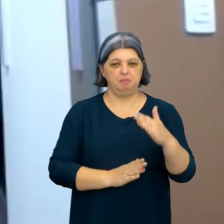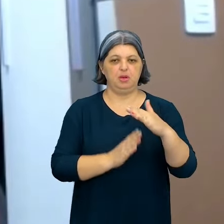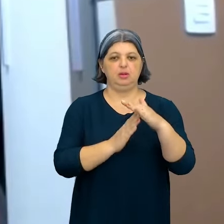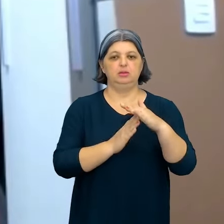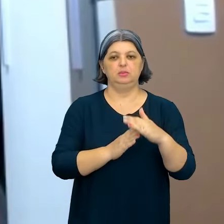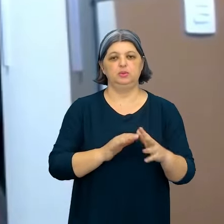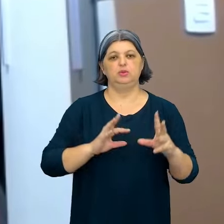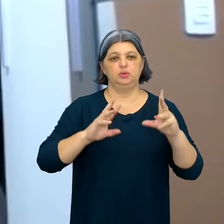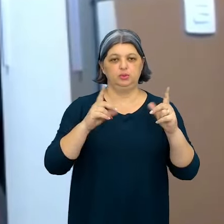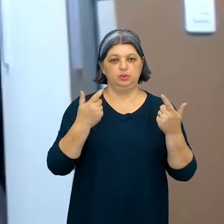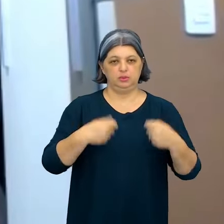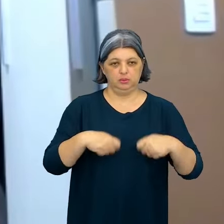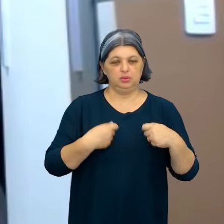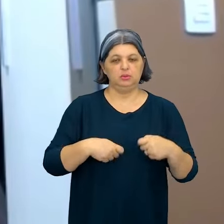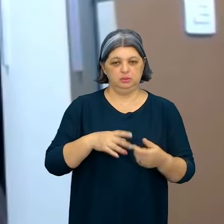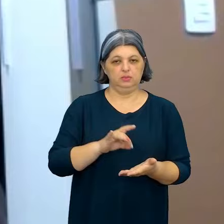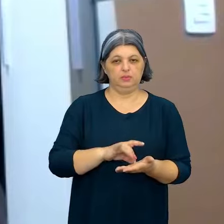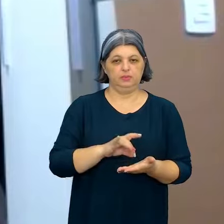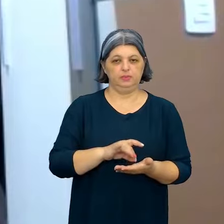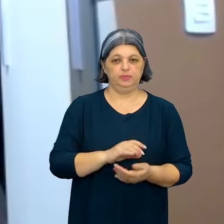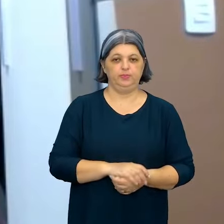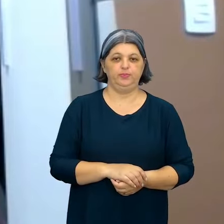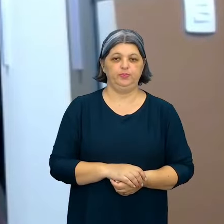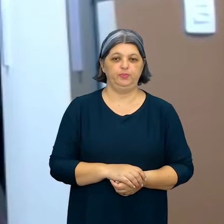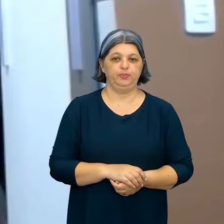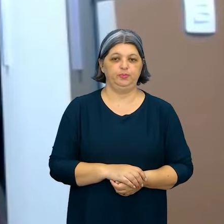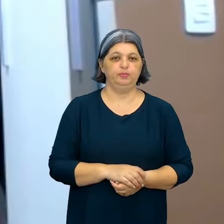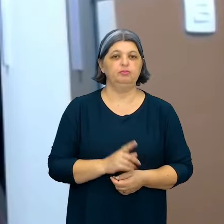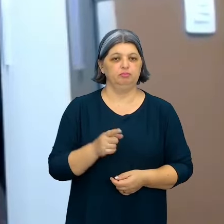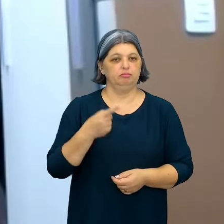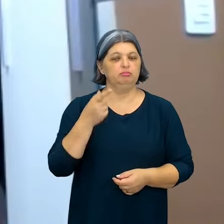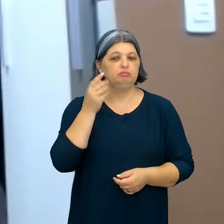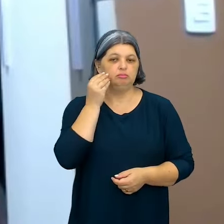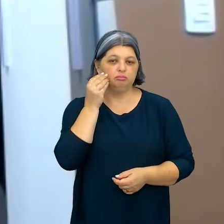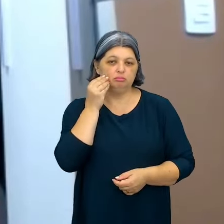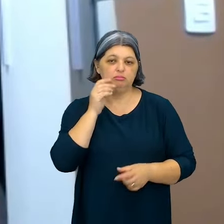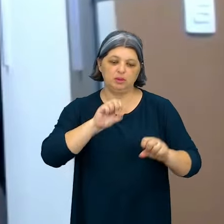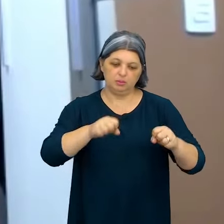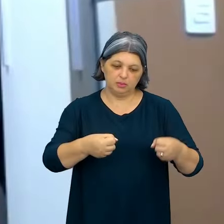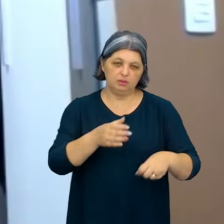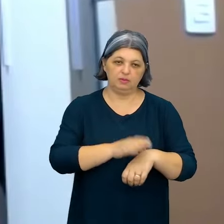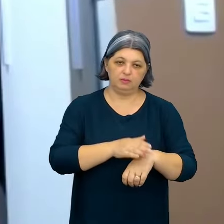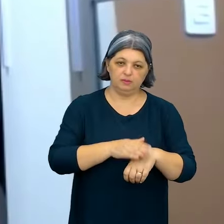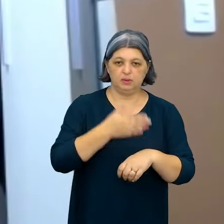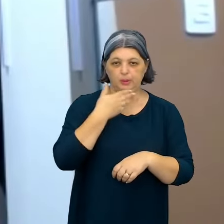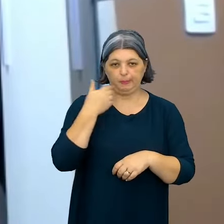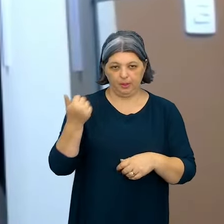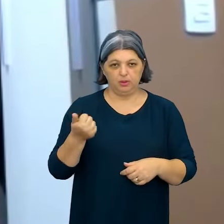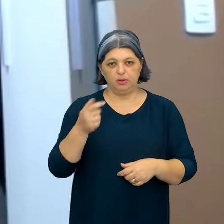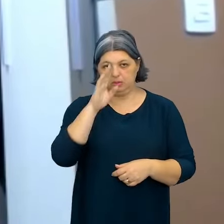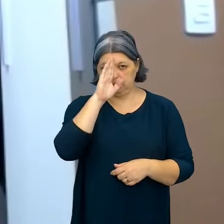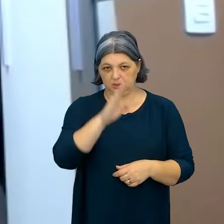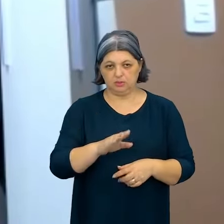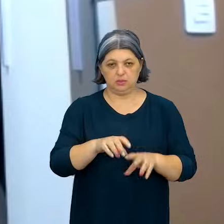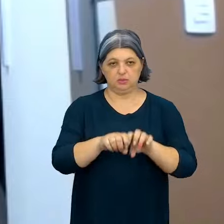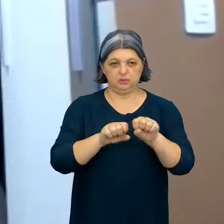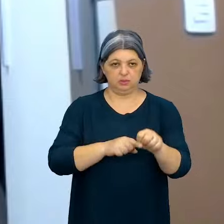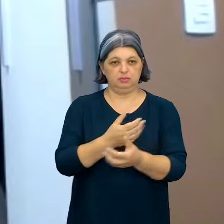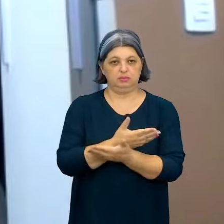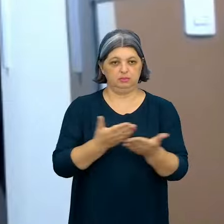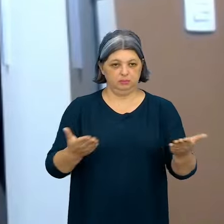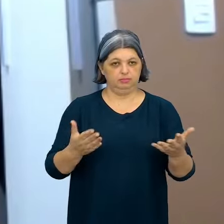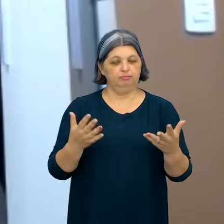aquilo que é necessário realmente, mas fazemos o melhor e o essencial para que essas formações cheguem até